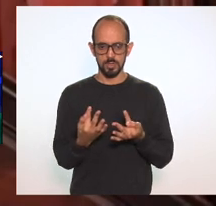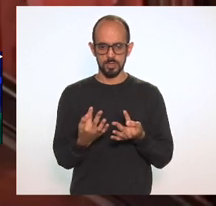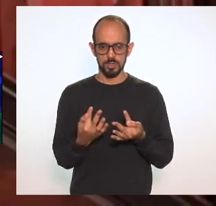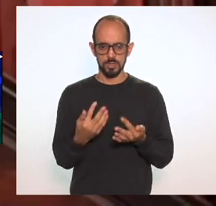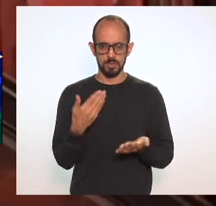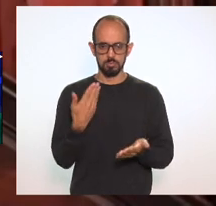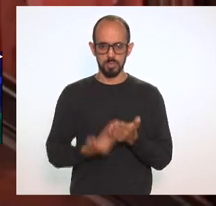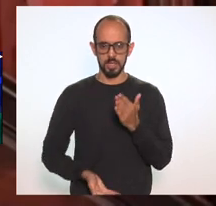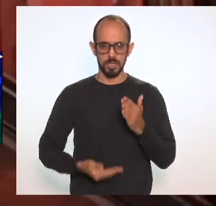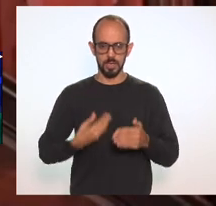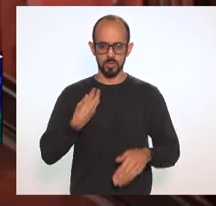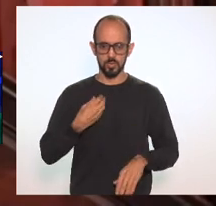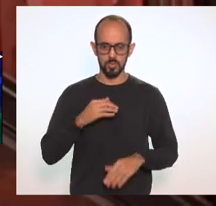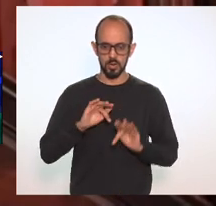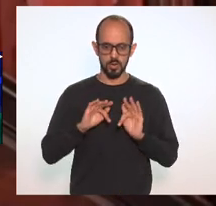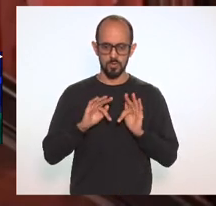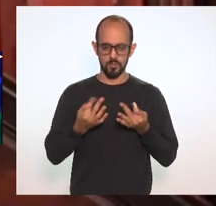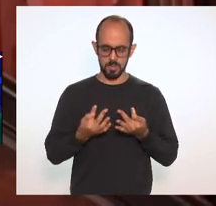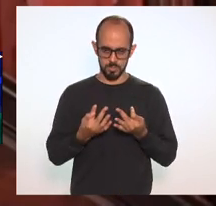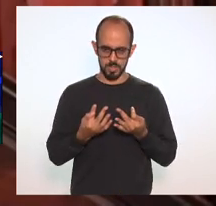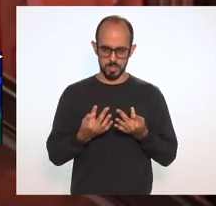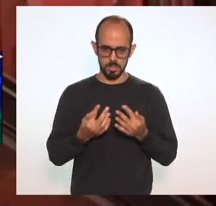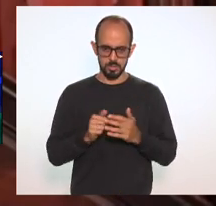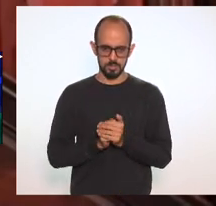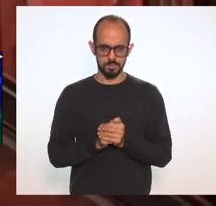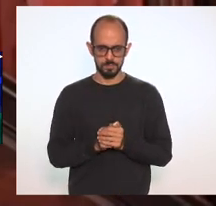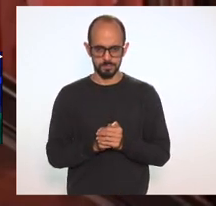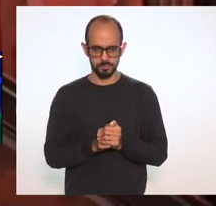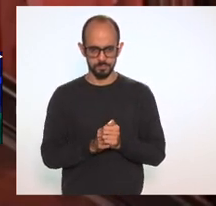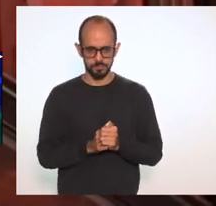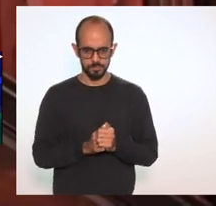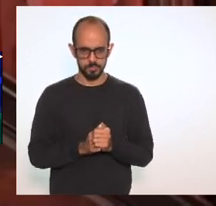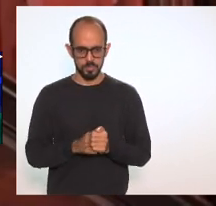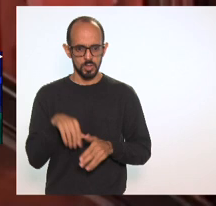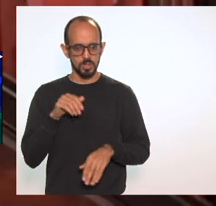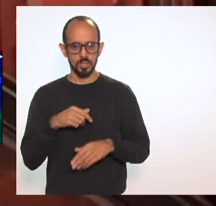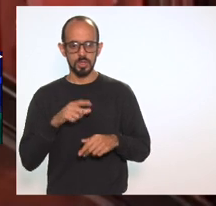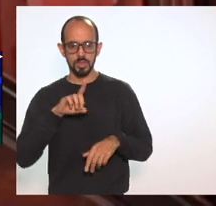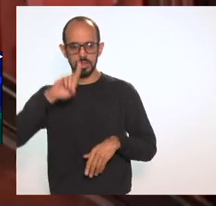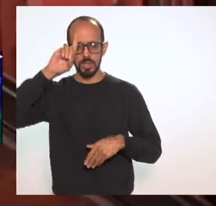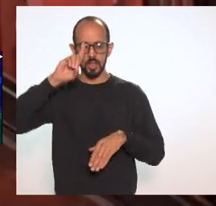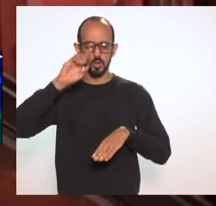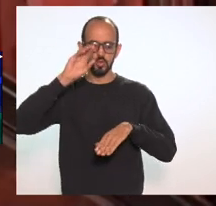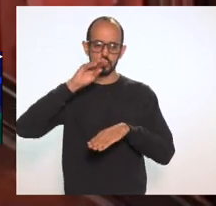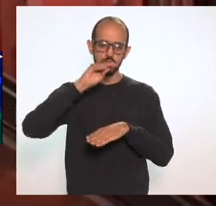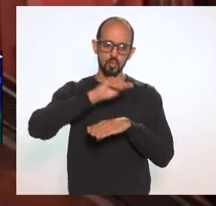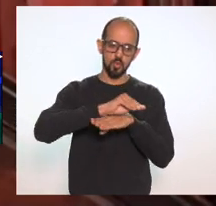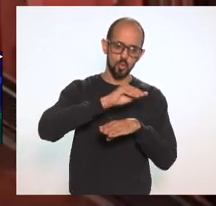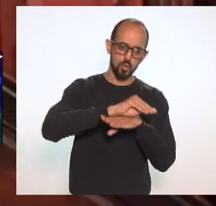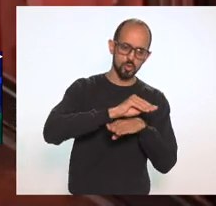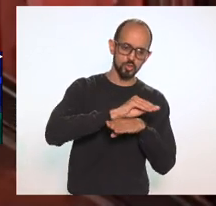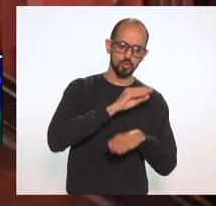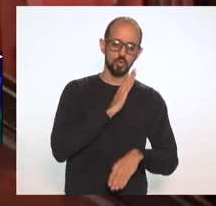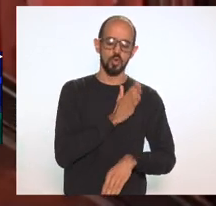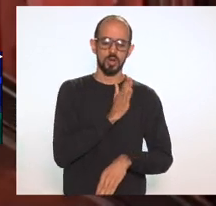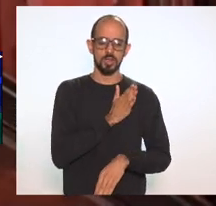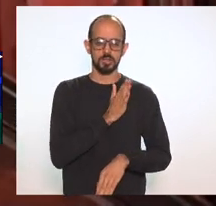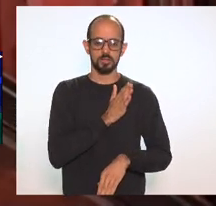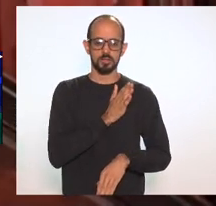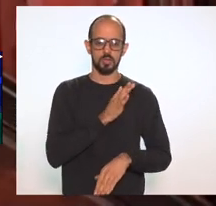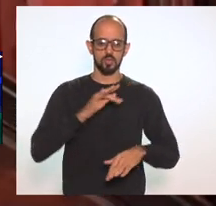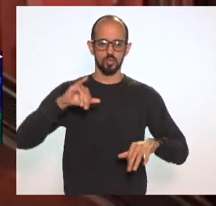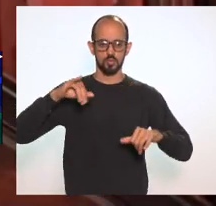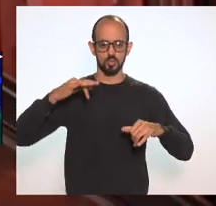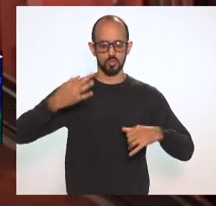queridos realmente lamentável Peço a Deus que venha consolar o coração daqueles que choram daqueles que estão em